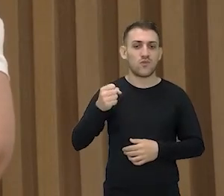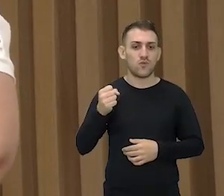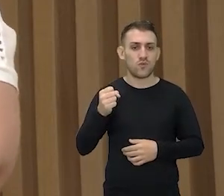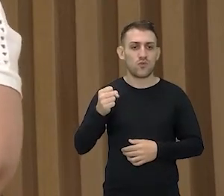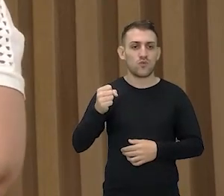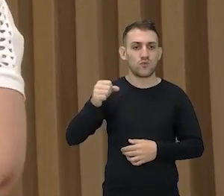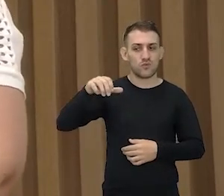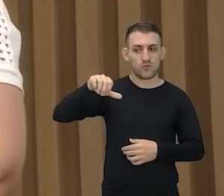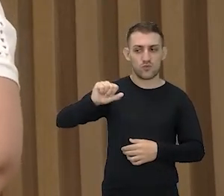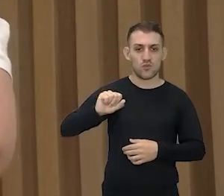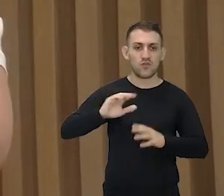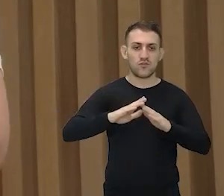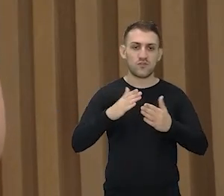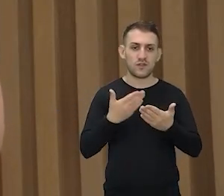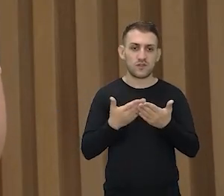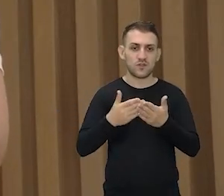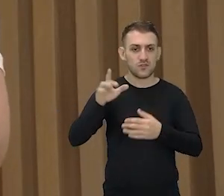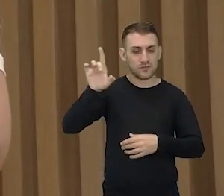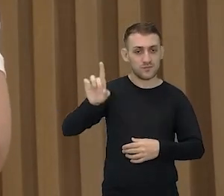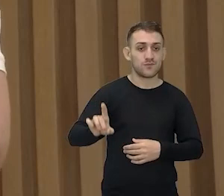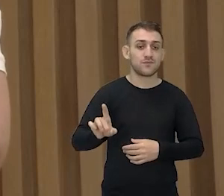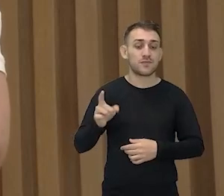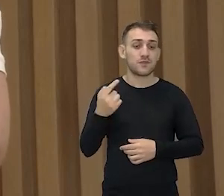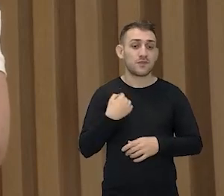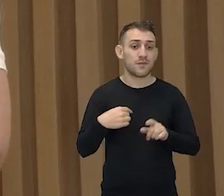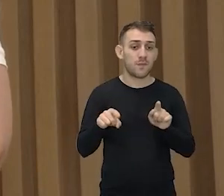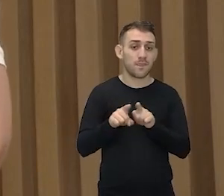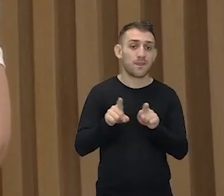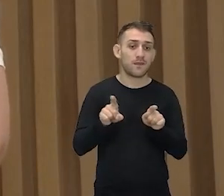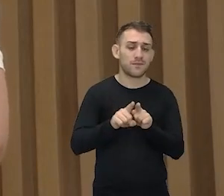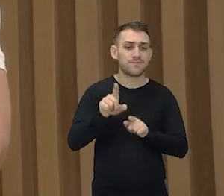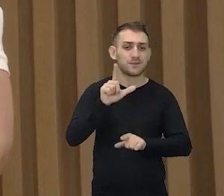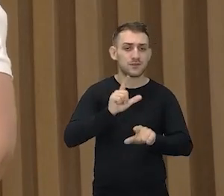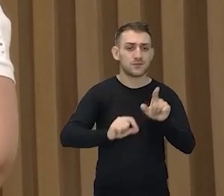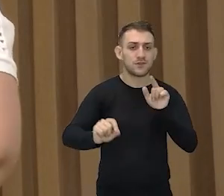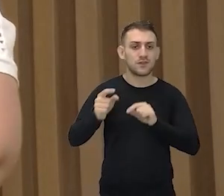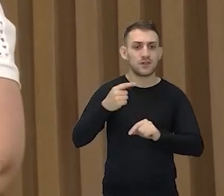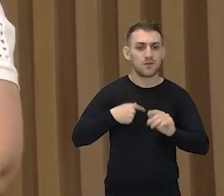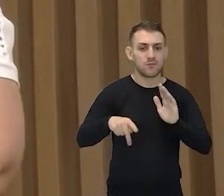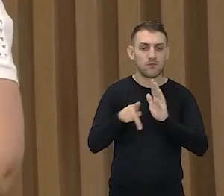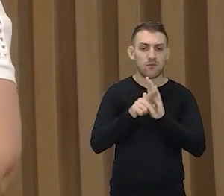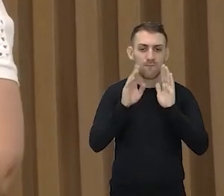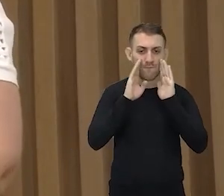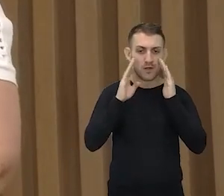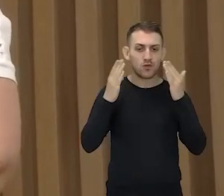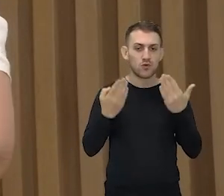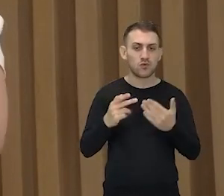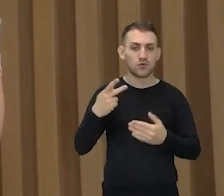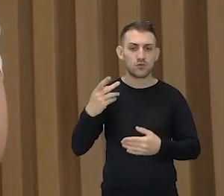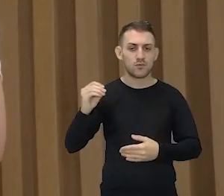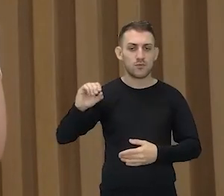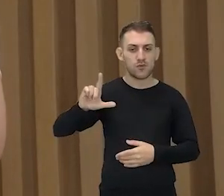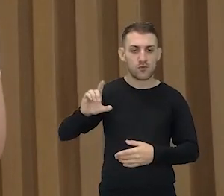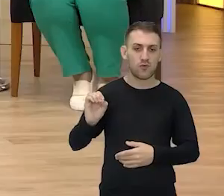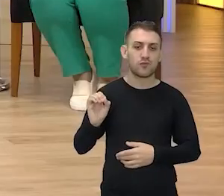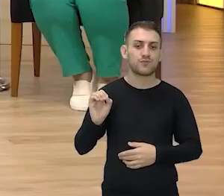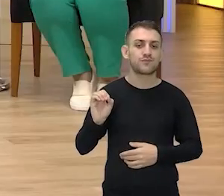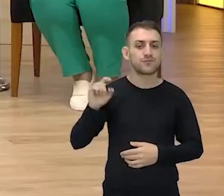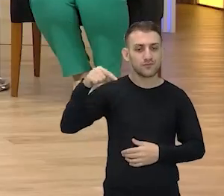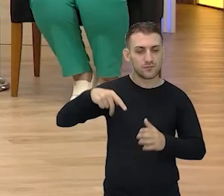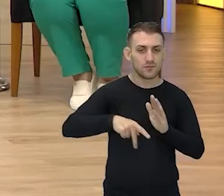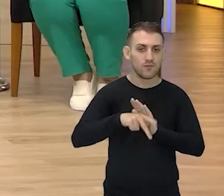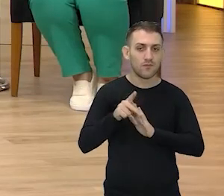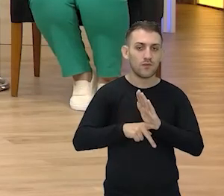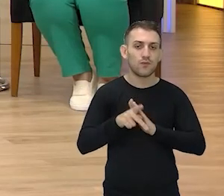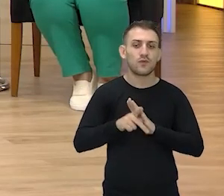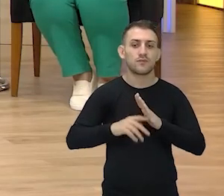Franca e São Joaquim da Barra. E eu fui escolhida para ser o ponto focal, né, do polo nesse projeto,